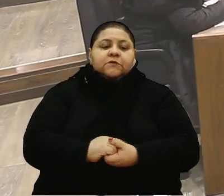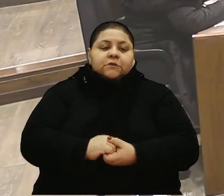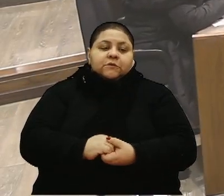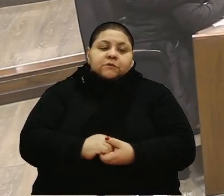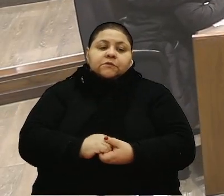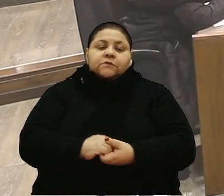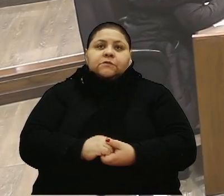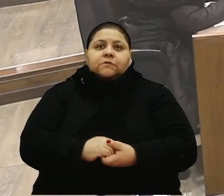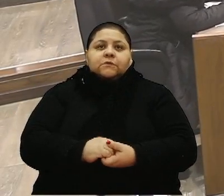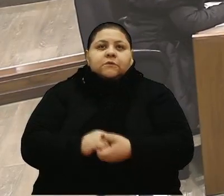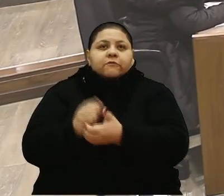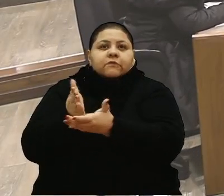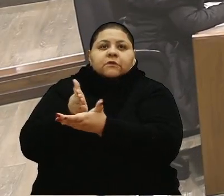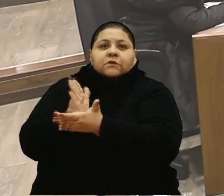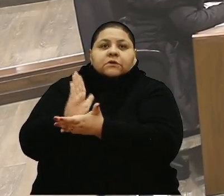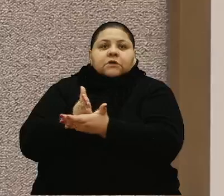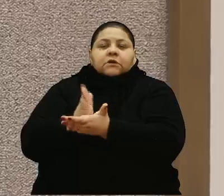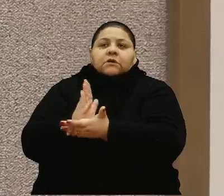Fui provocado.